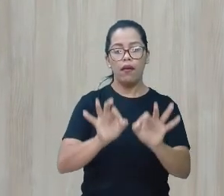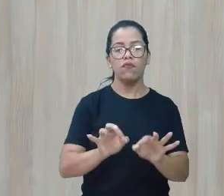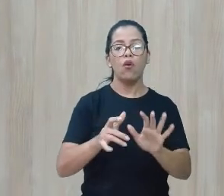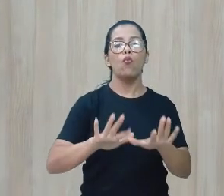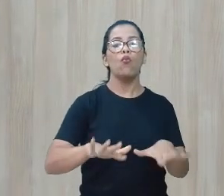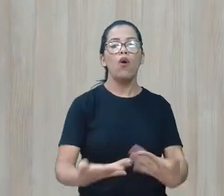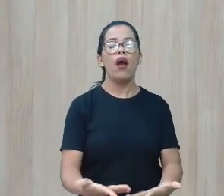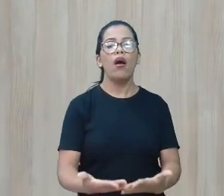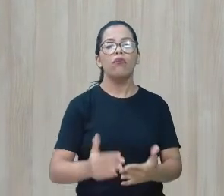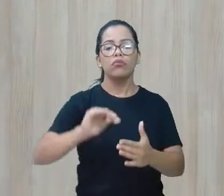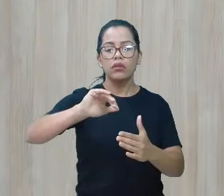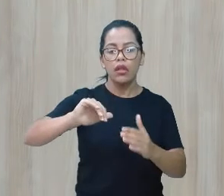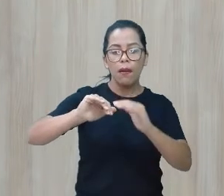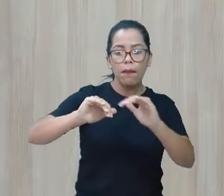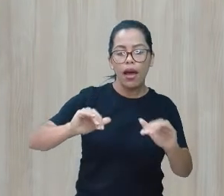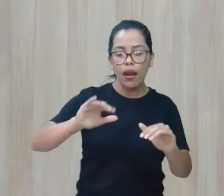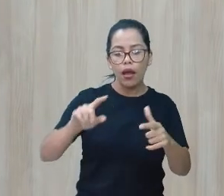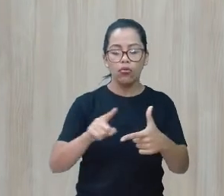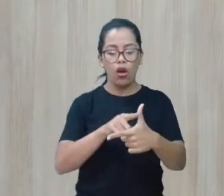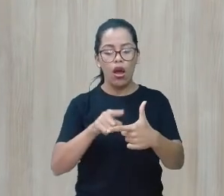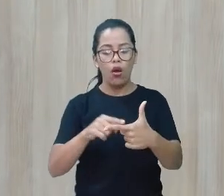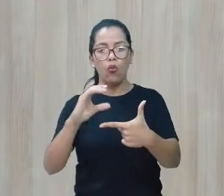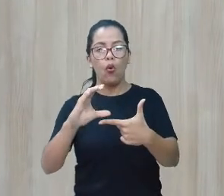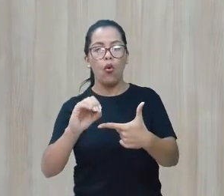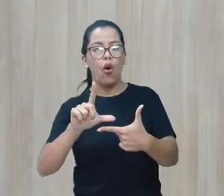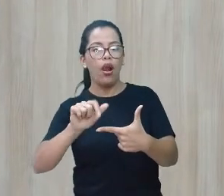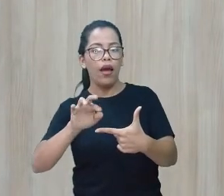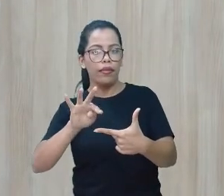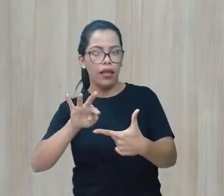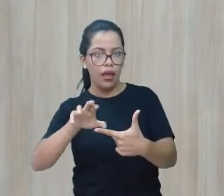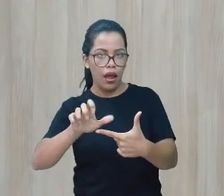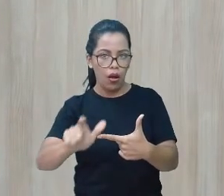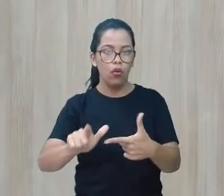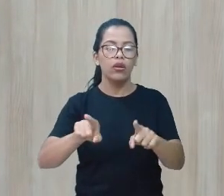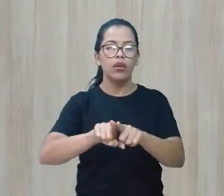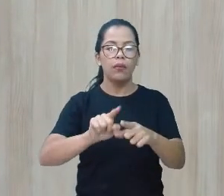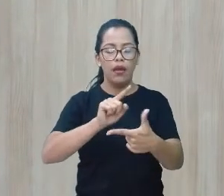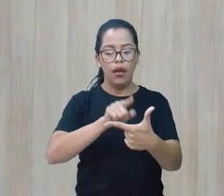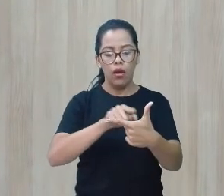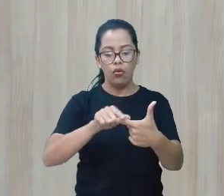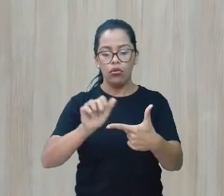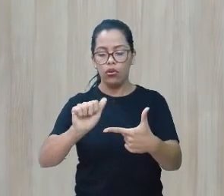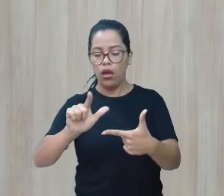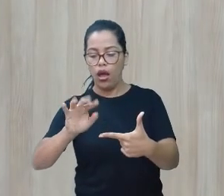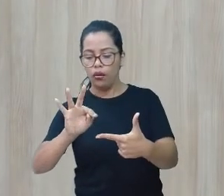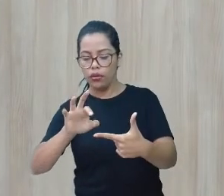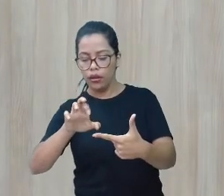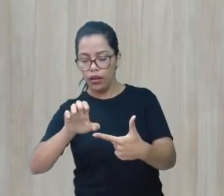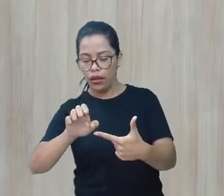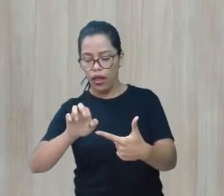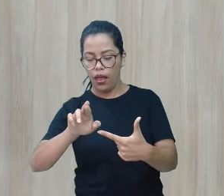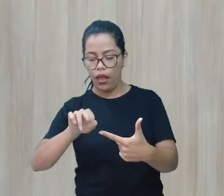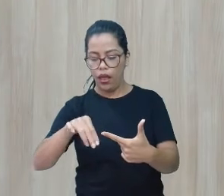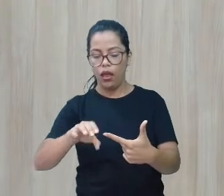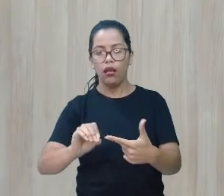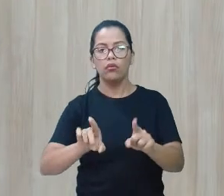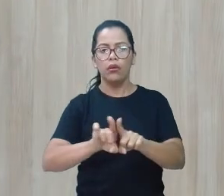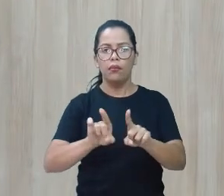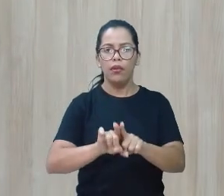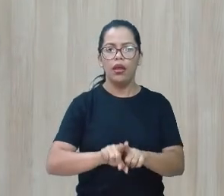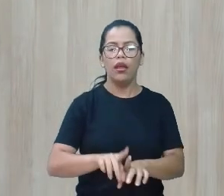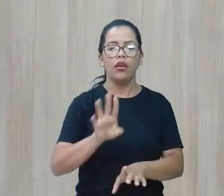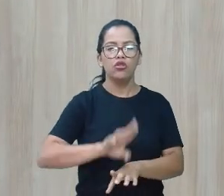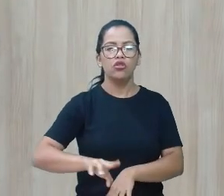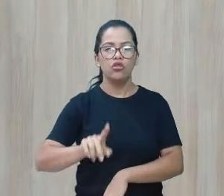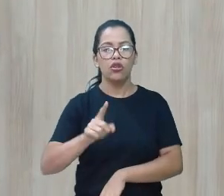ângulos separando em ângulos colaterais e ângulos alternos. E a gente viu que, através dessa